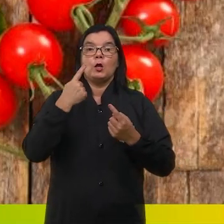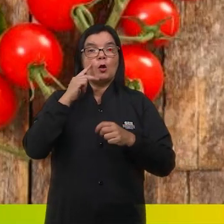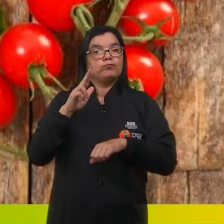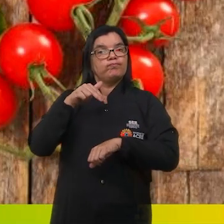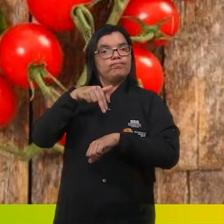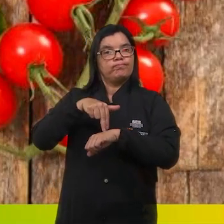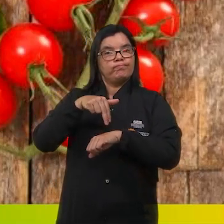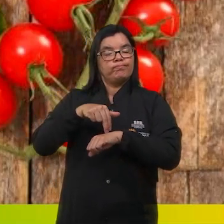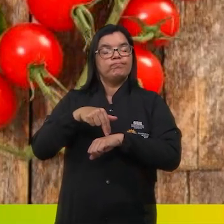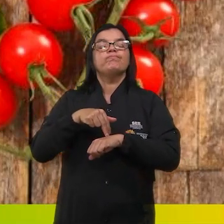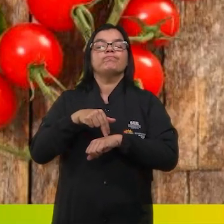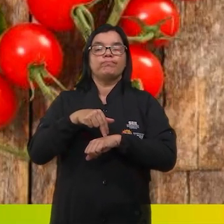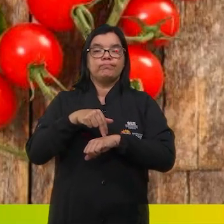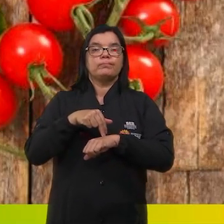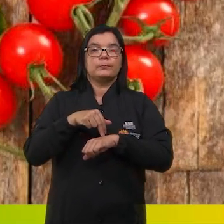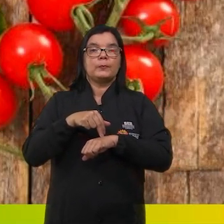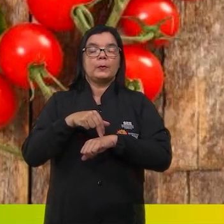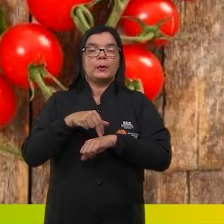da